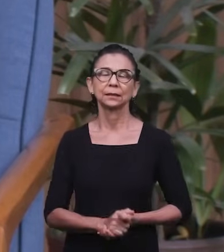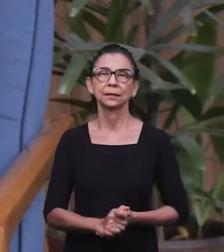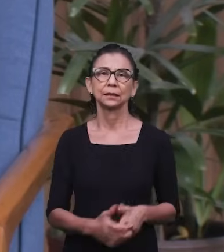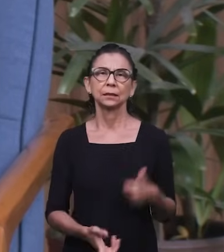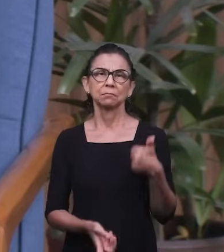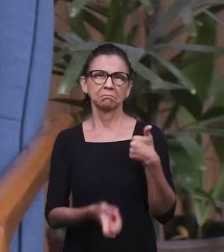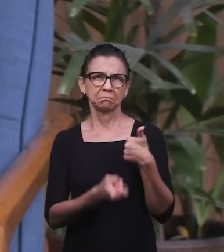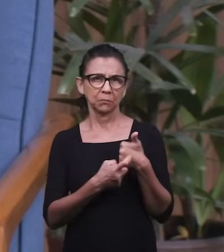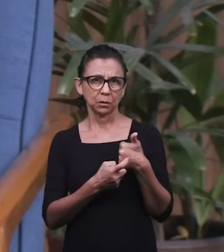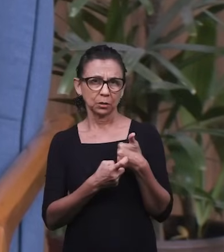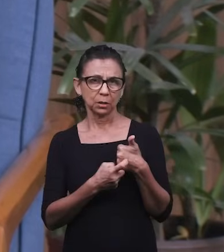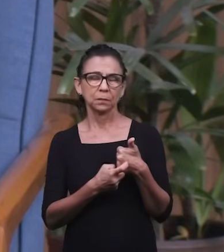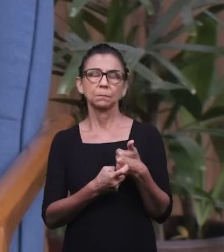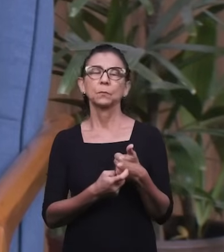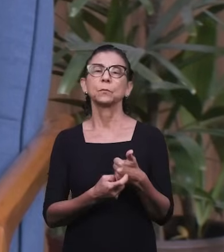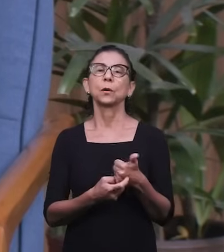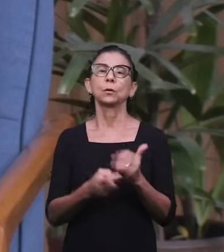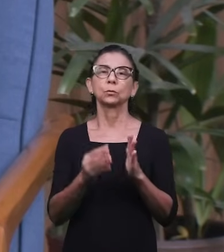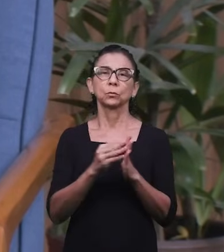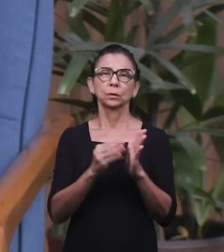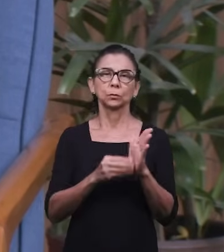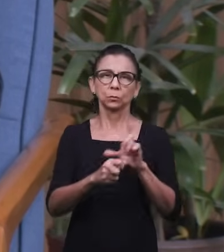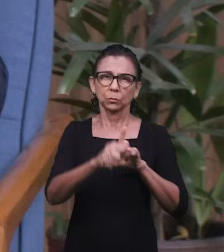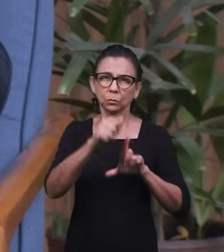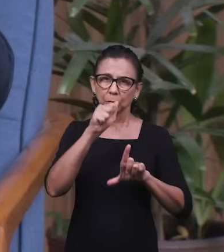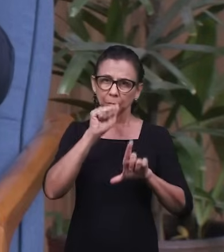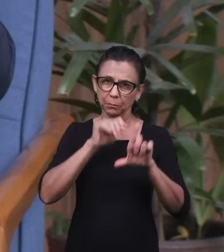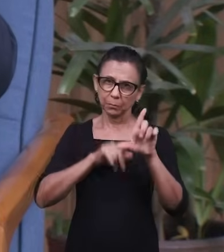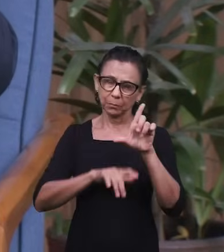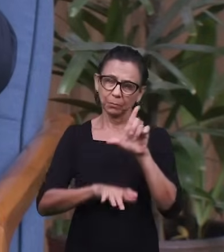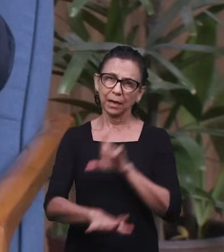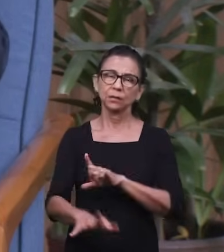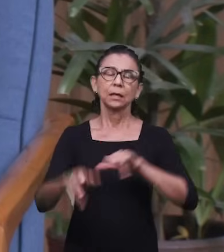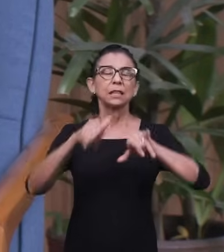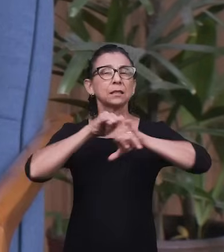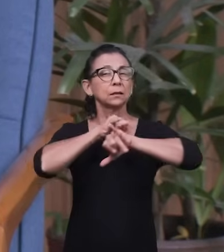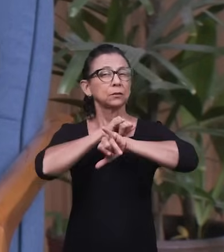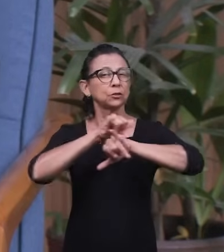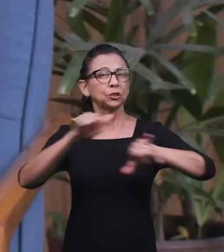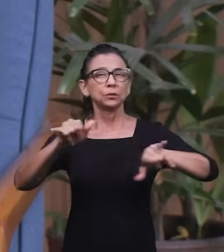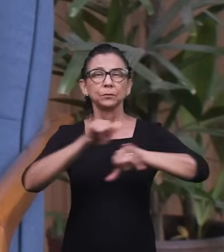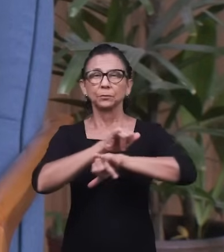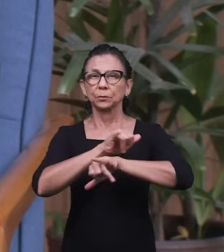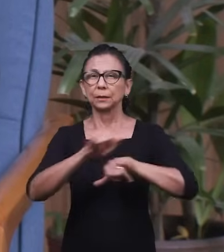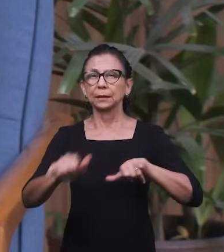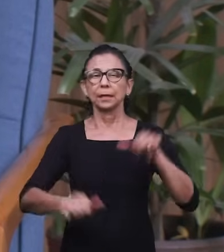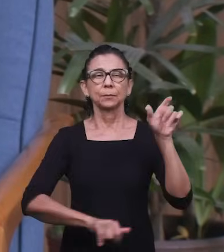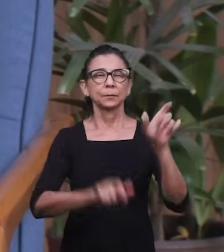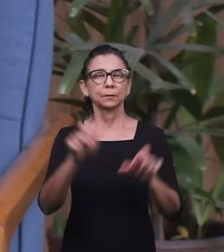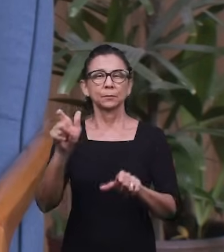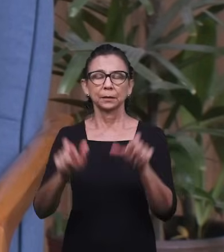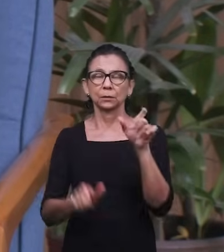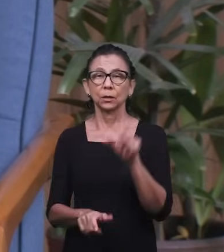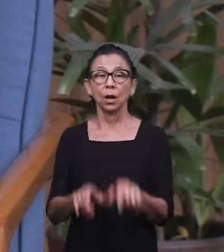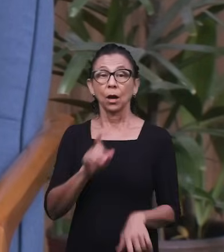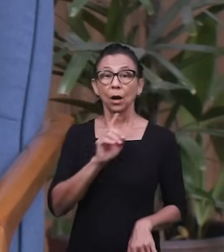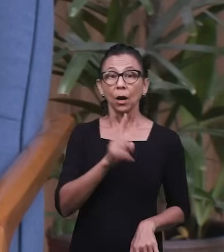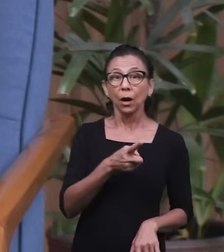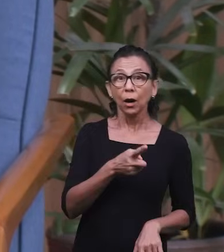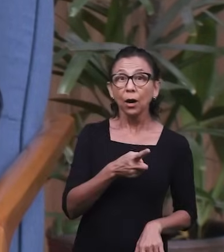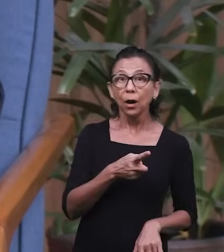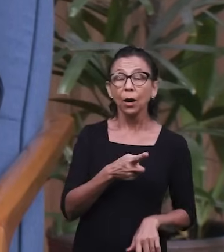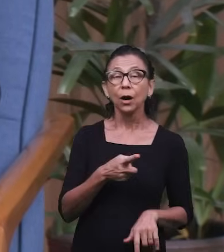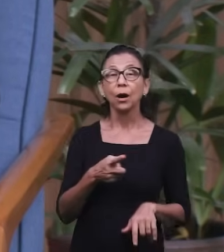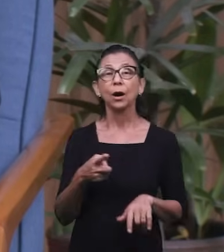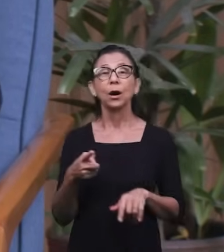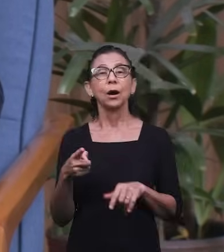pode curtir, você pode compartilhar esse conteúdo, você pode falar para alguém que você conhece, olha, o programa Anunciando o Evangelho Eterno